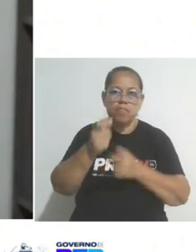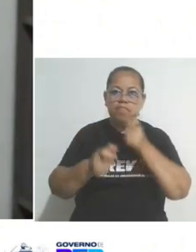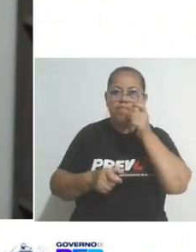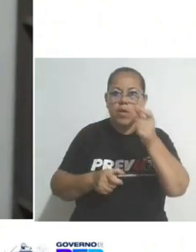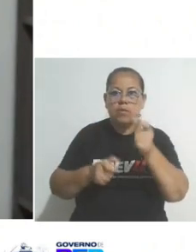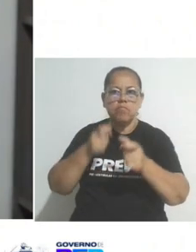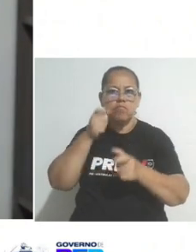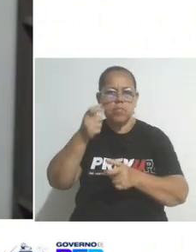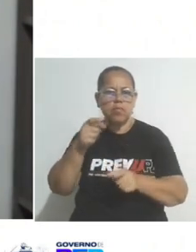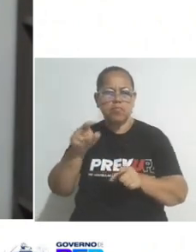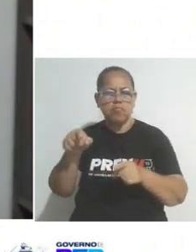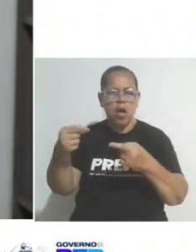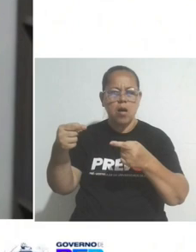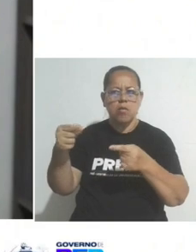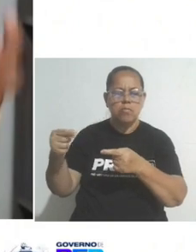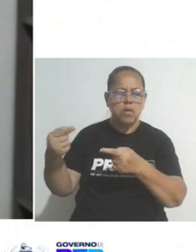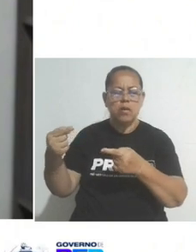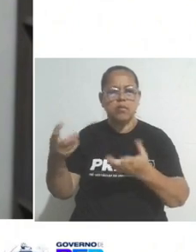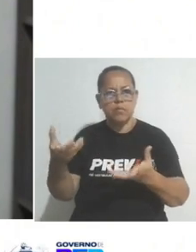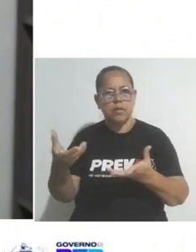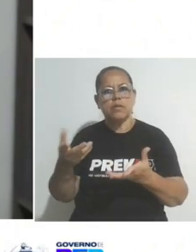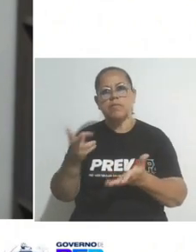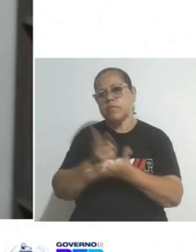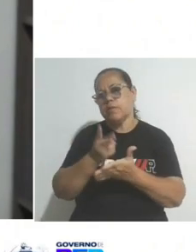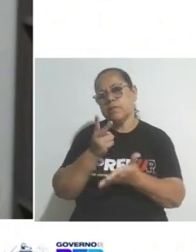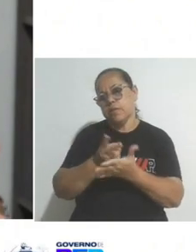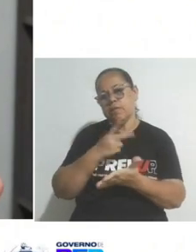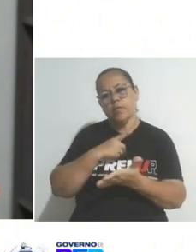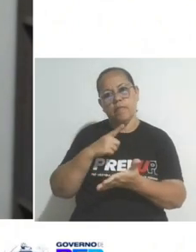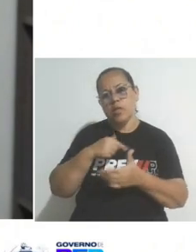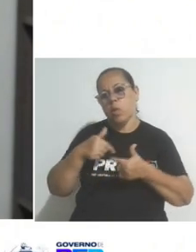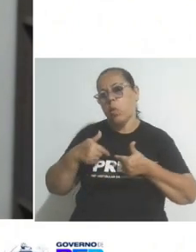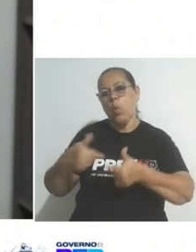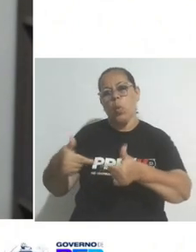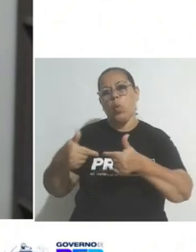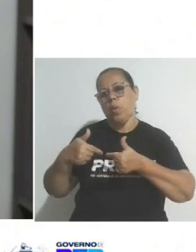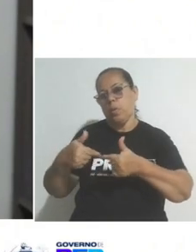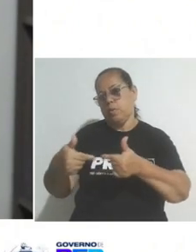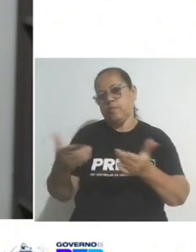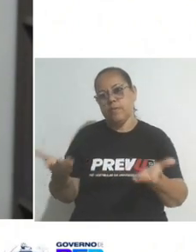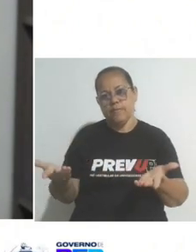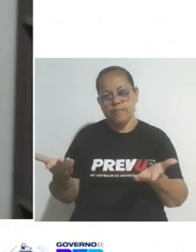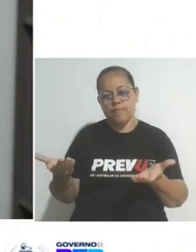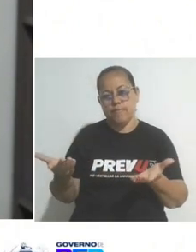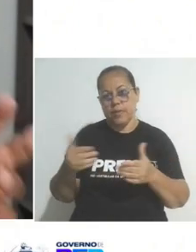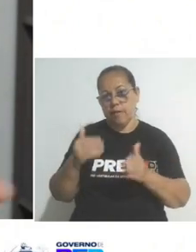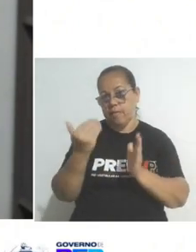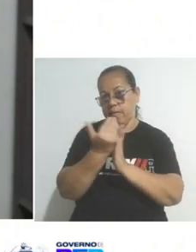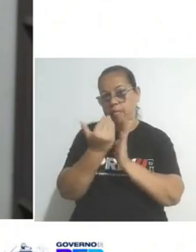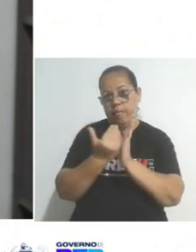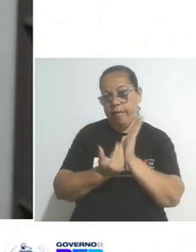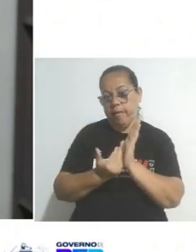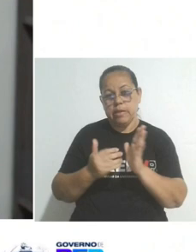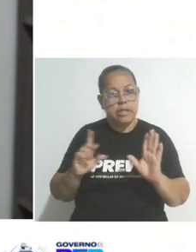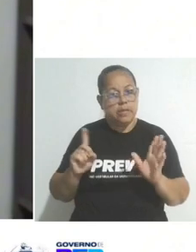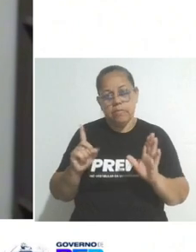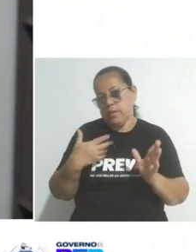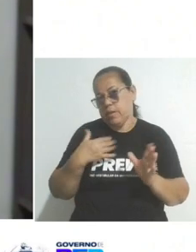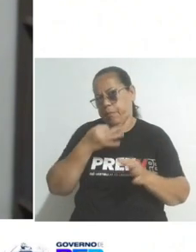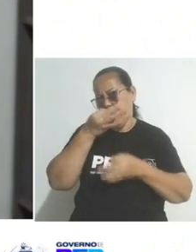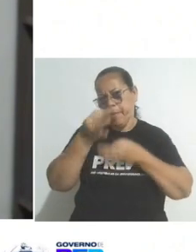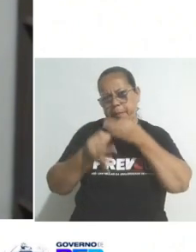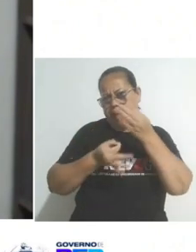sendo contestados e portanto vai haver sempre luta de classe então não faz sentido a